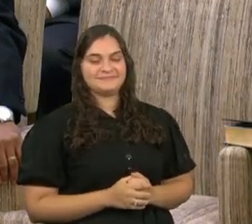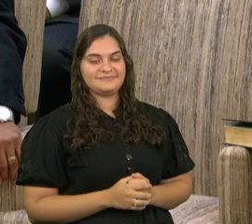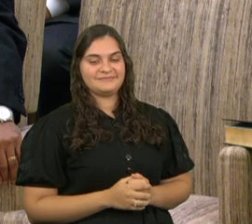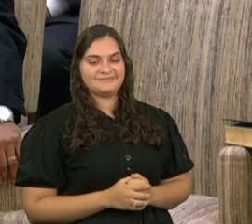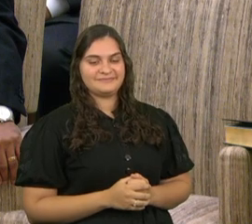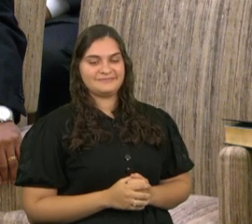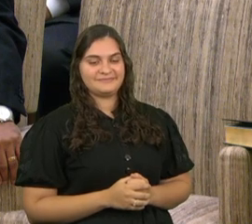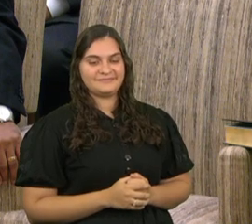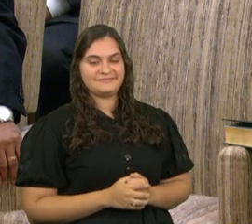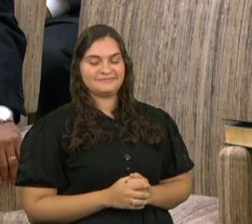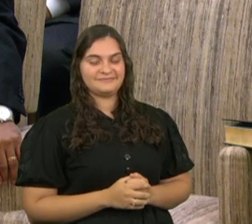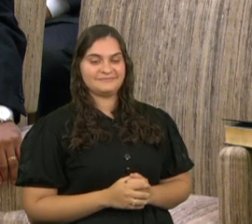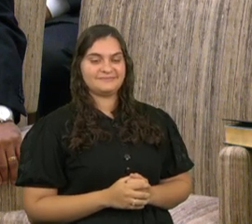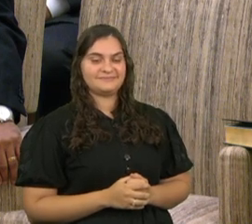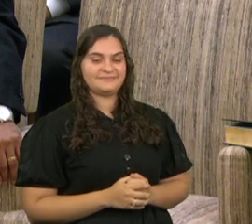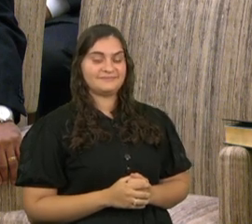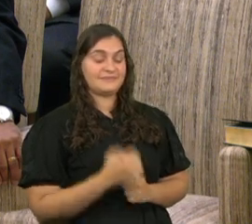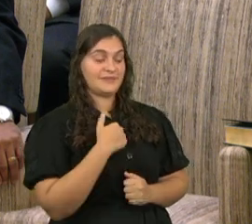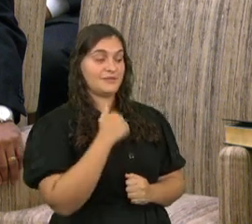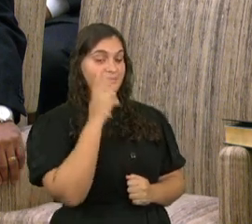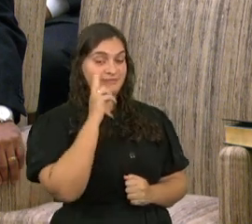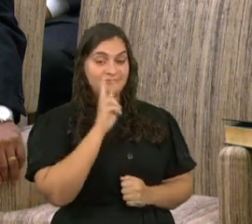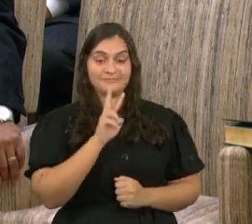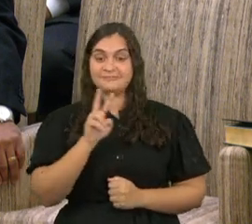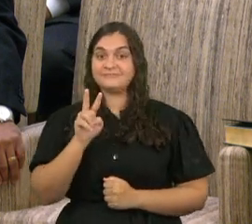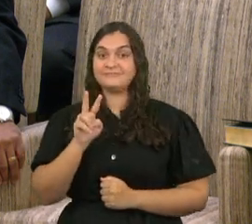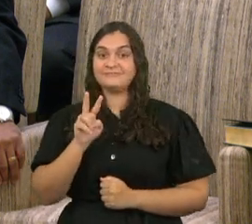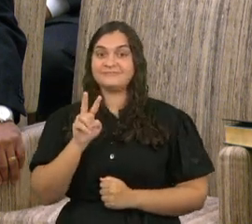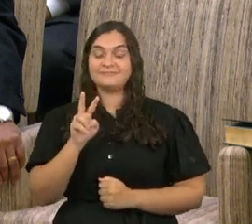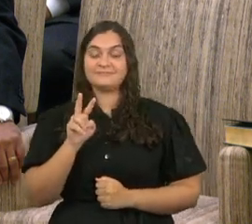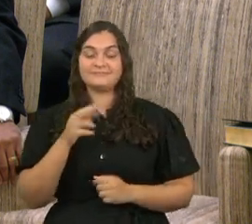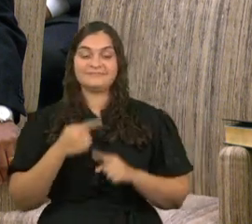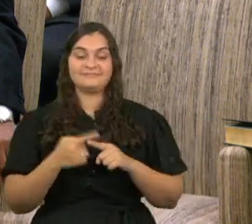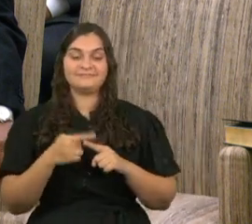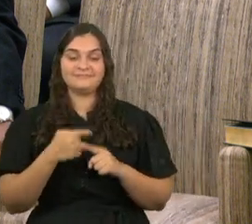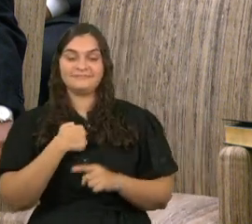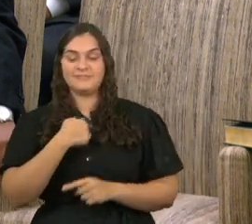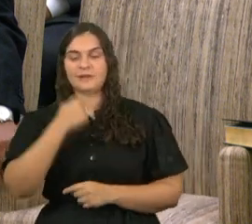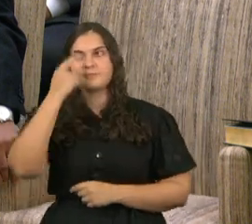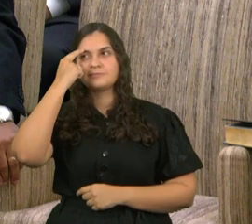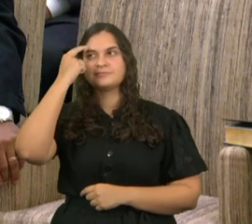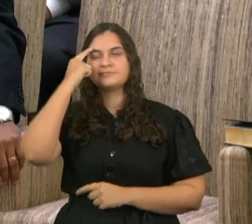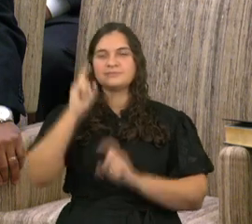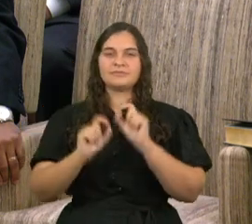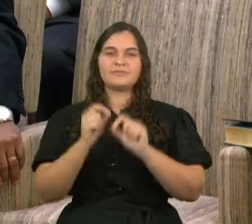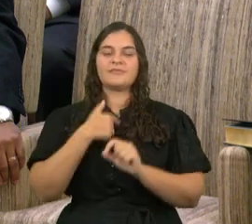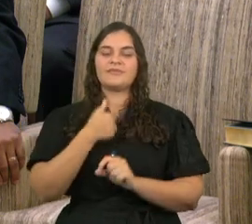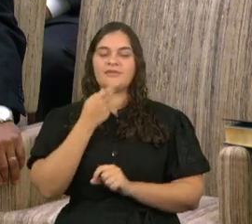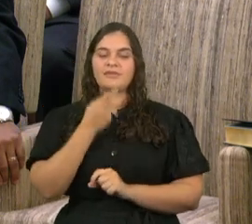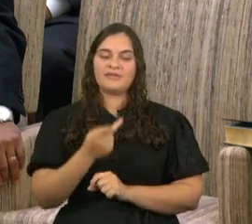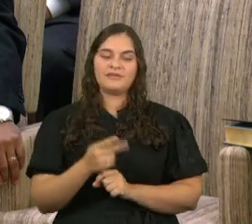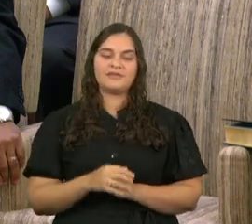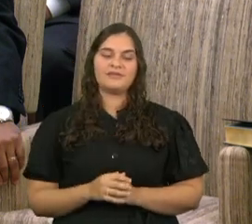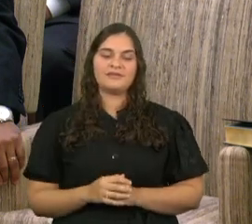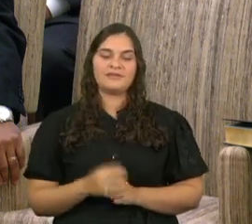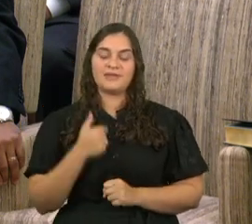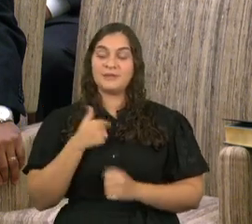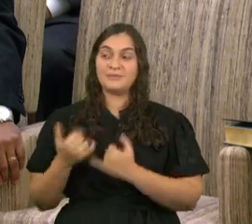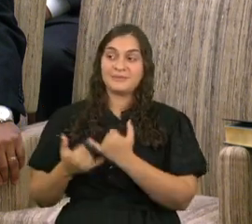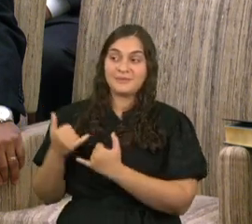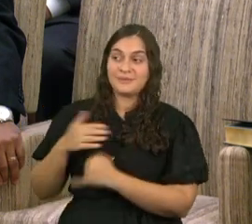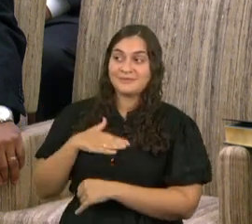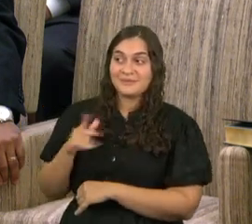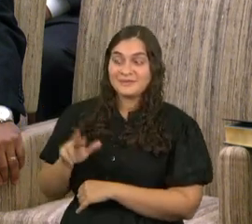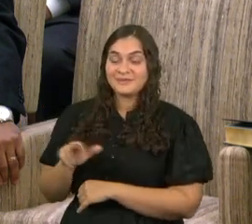para a igreja porque eu estava a pensar o que iria falar. Eu estava brincando com meu